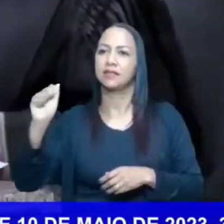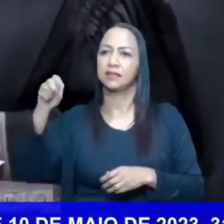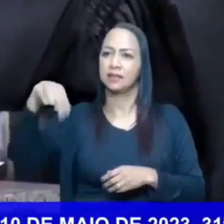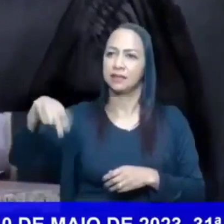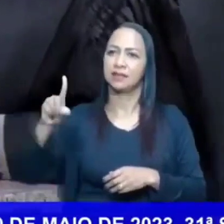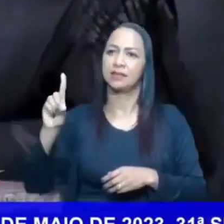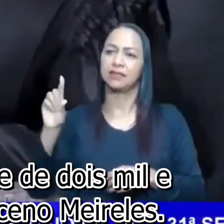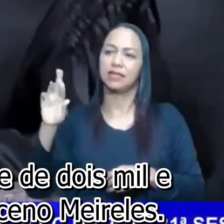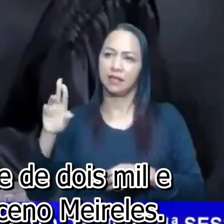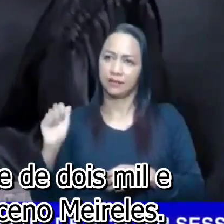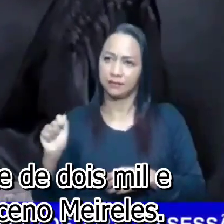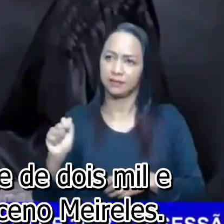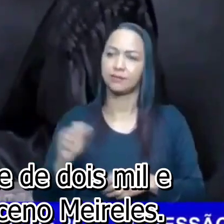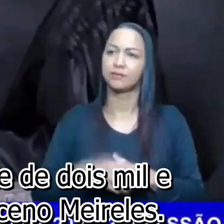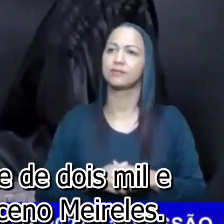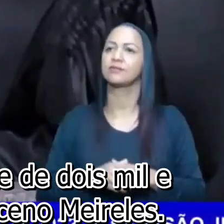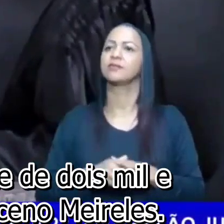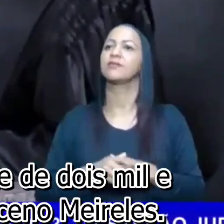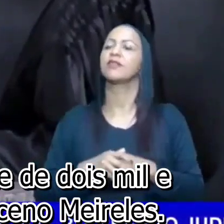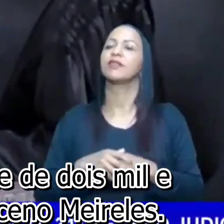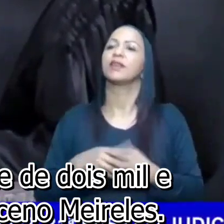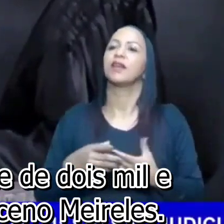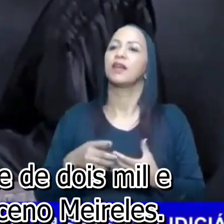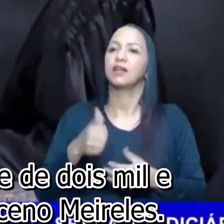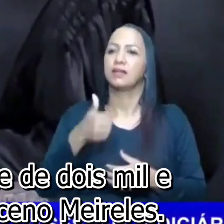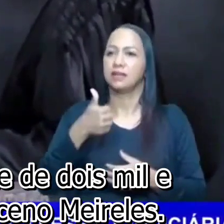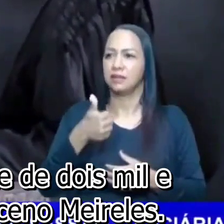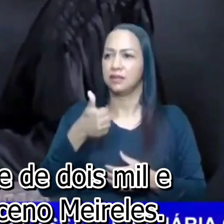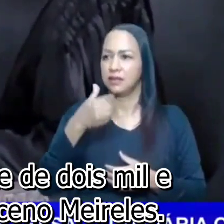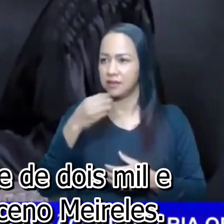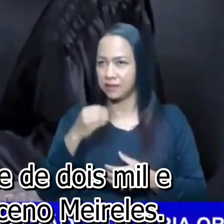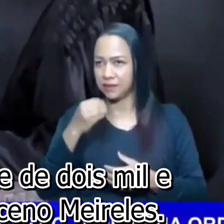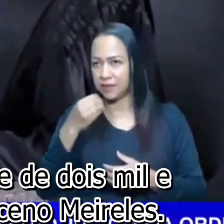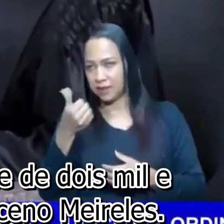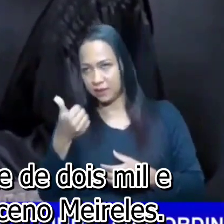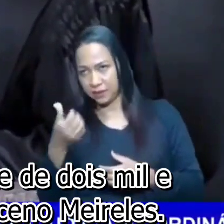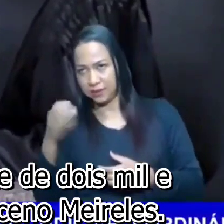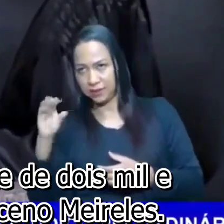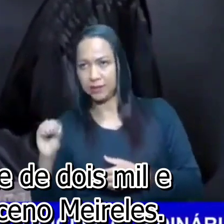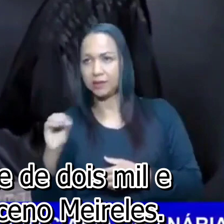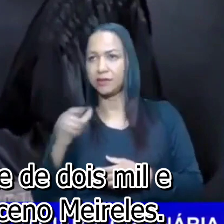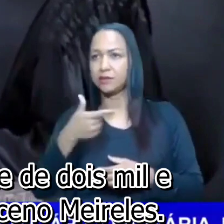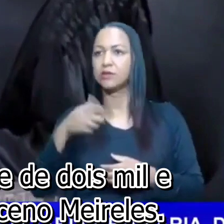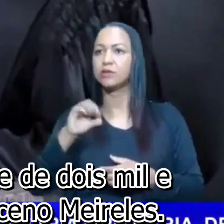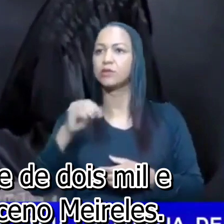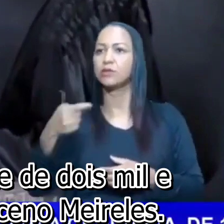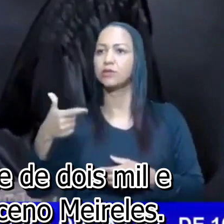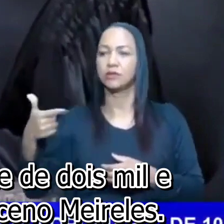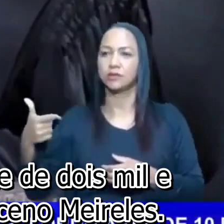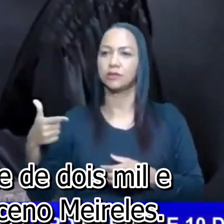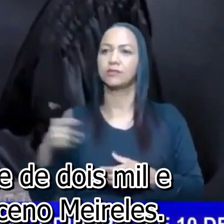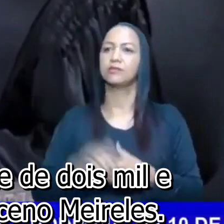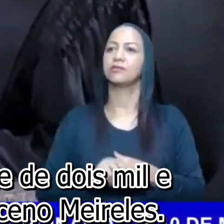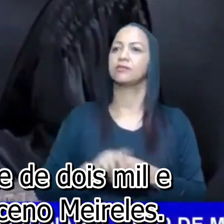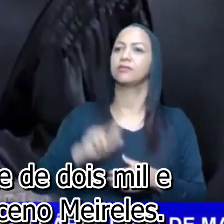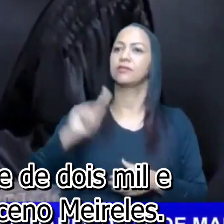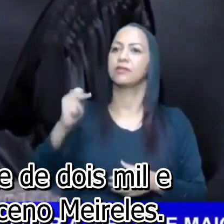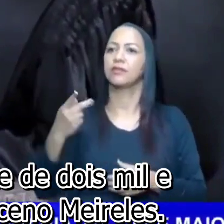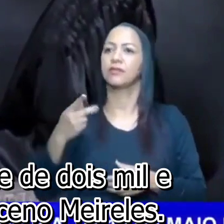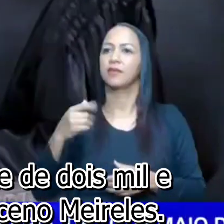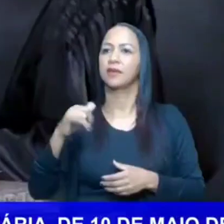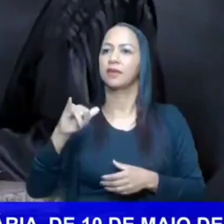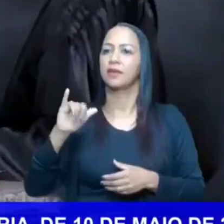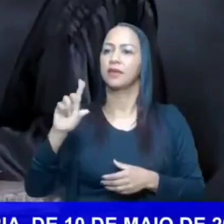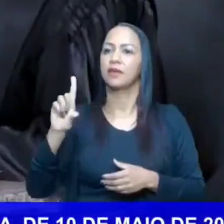Nunes. A prestação de contas 060-1317 de 2022. Interessado é Ideobrando Reis